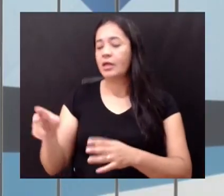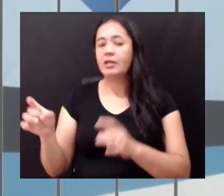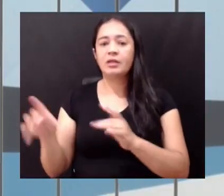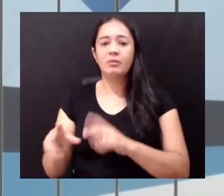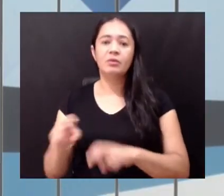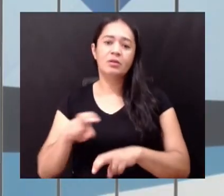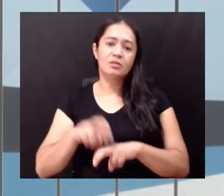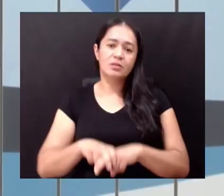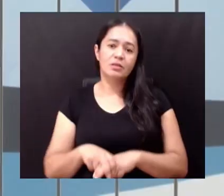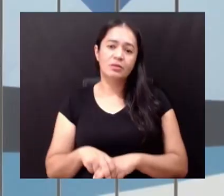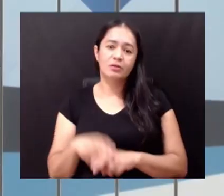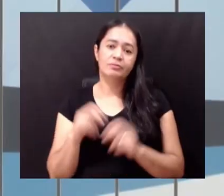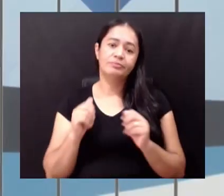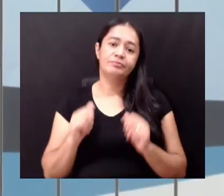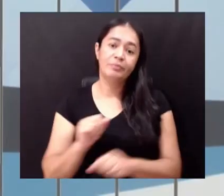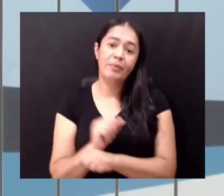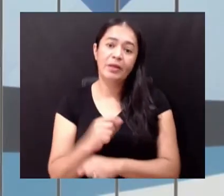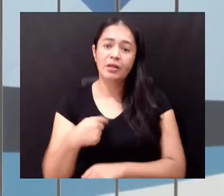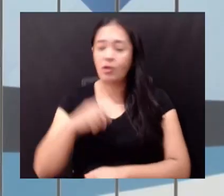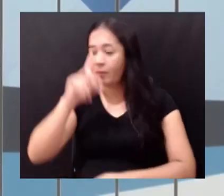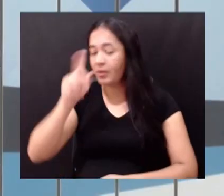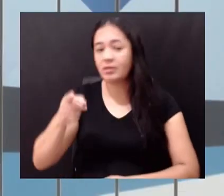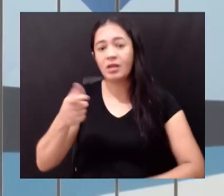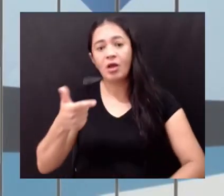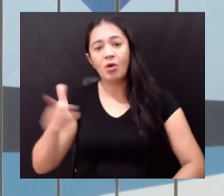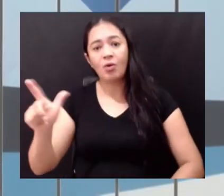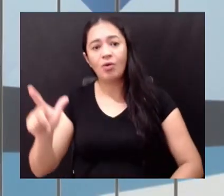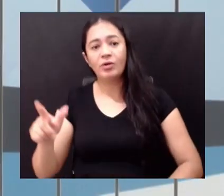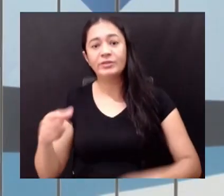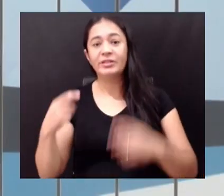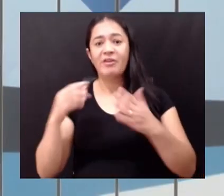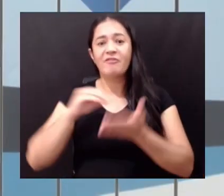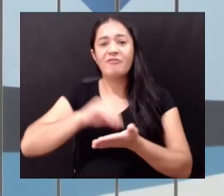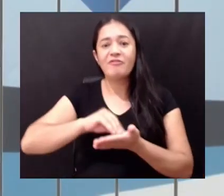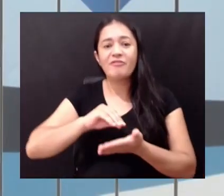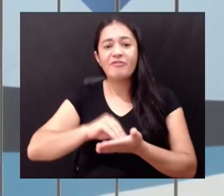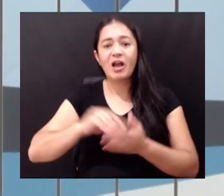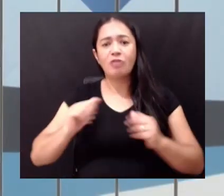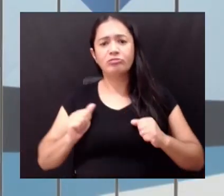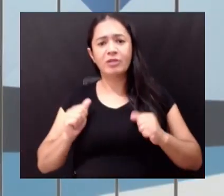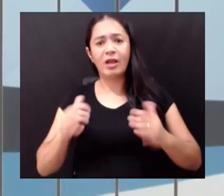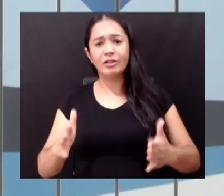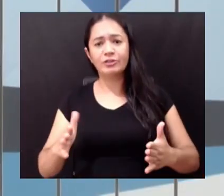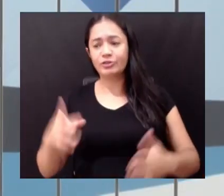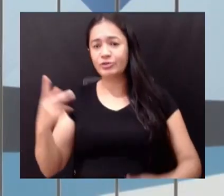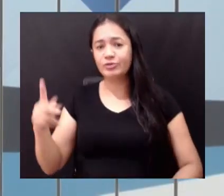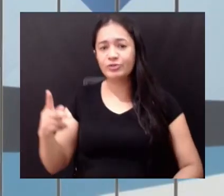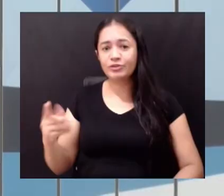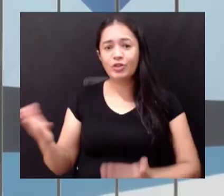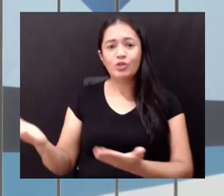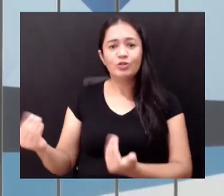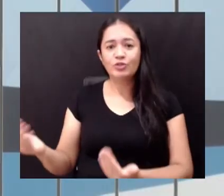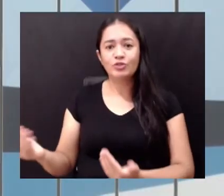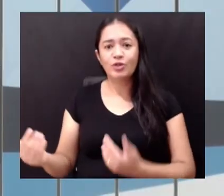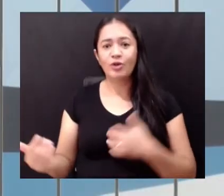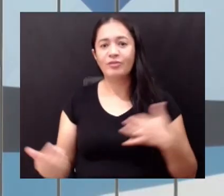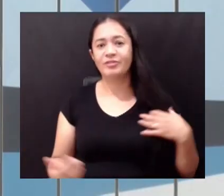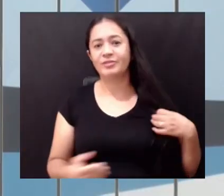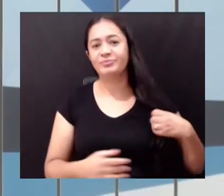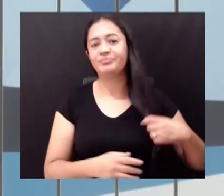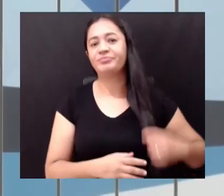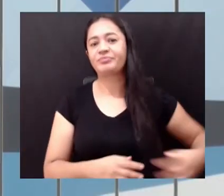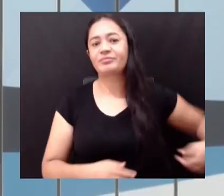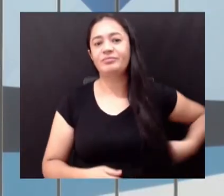né? Então, falta um pouco dessa proatividade, desse entendimento do mercado de trabalho e do que esse jovem tem que fazer. Então, o movimento é equilibrar